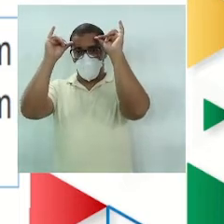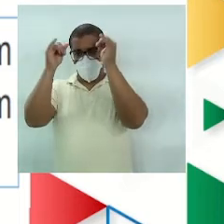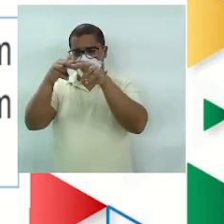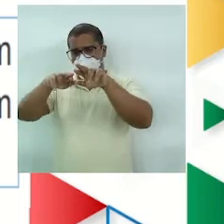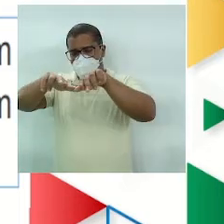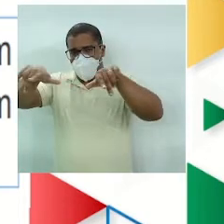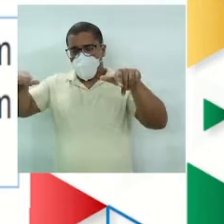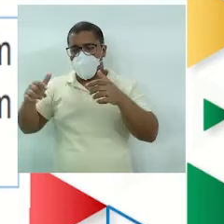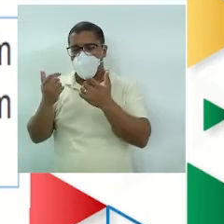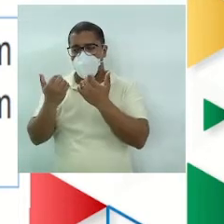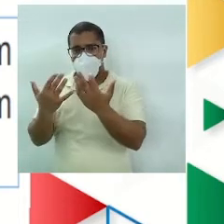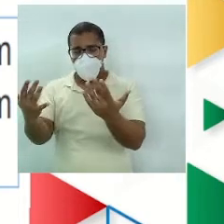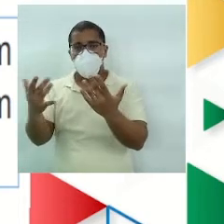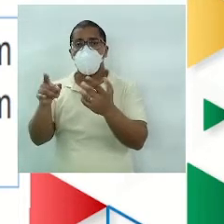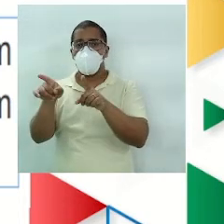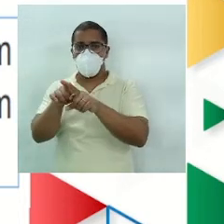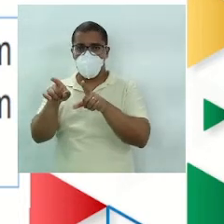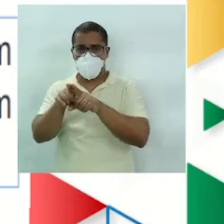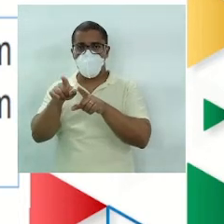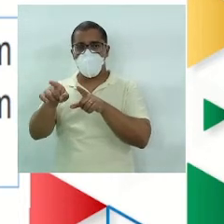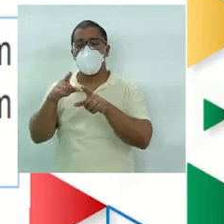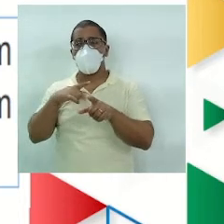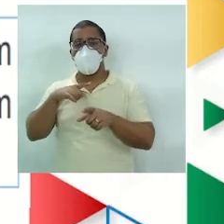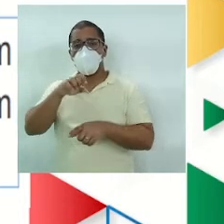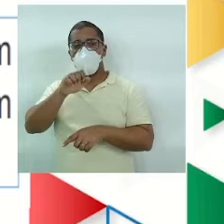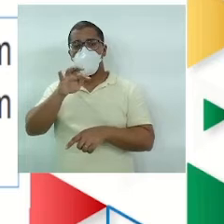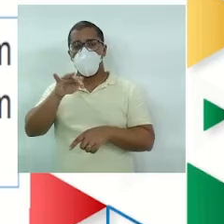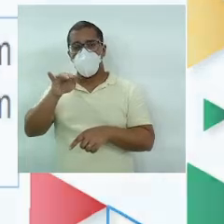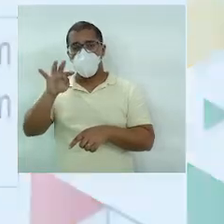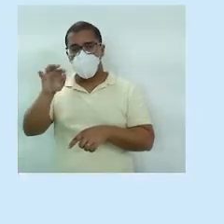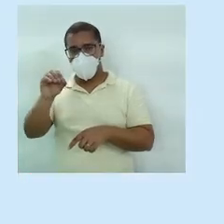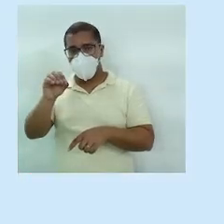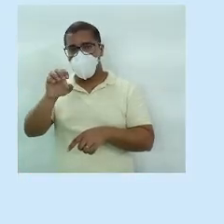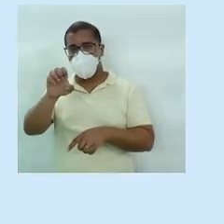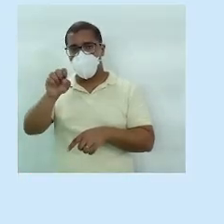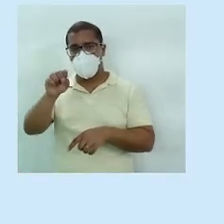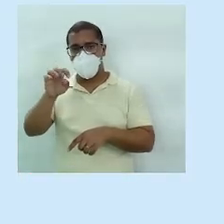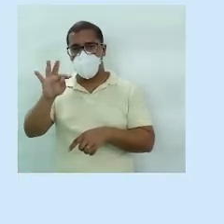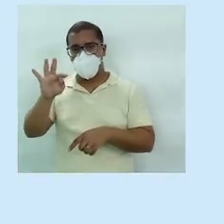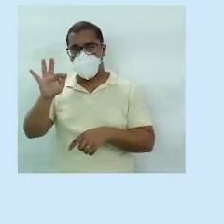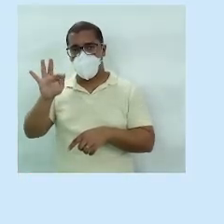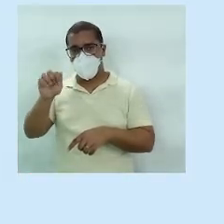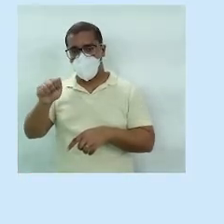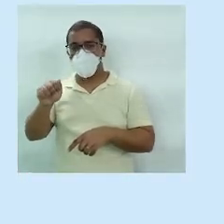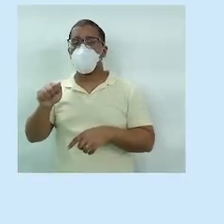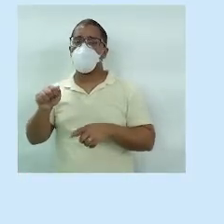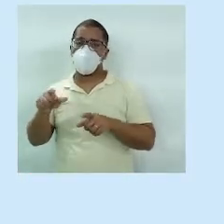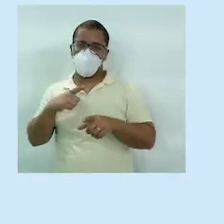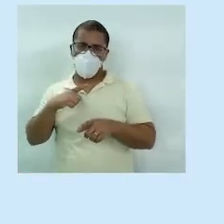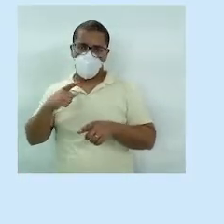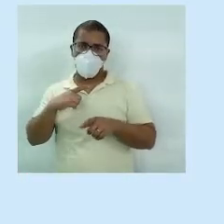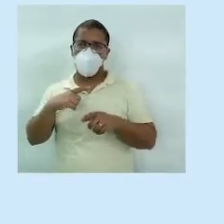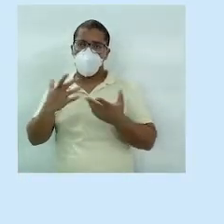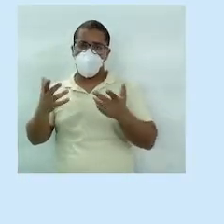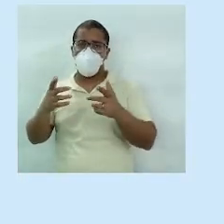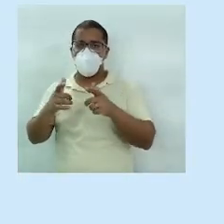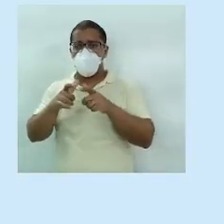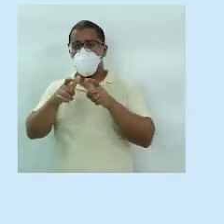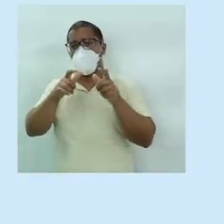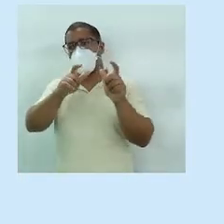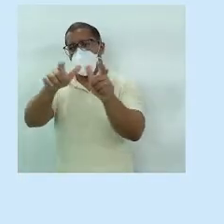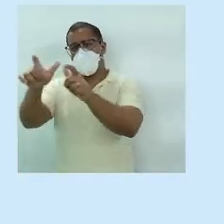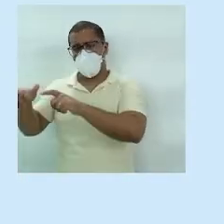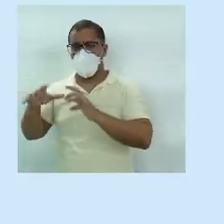colaboram para o aumento do efeito estufa, tá certo? Infelizmente isso acontece em vários cantos do planeta, tá certo? Na